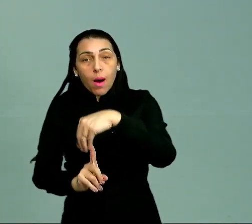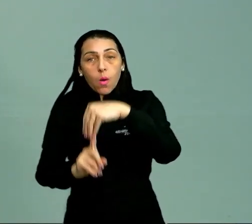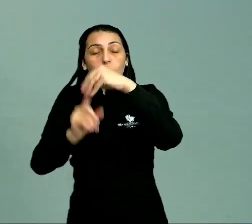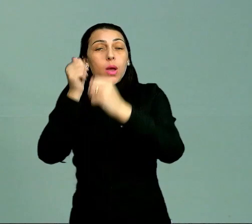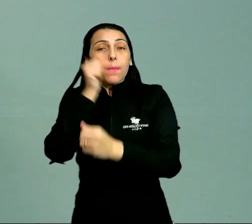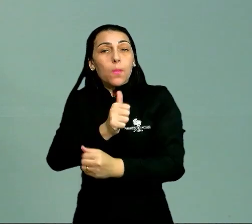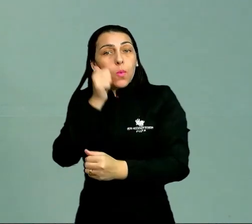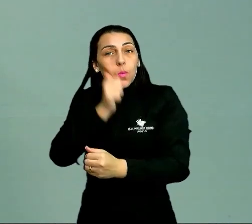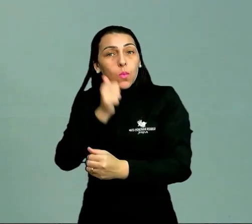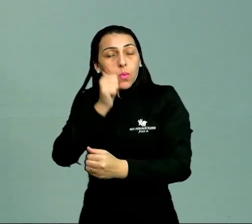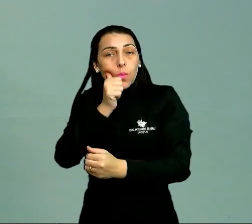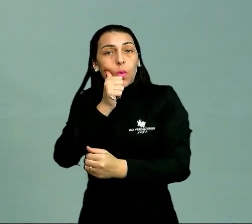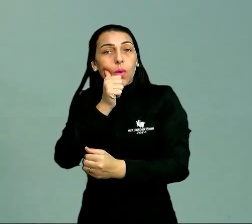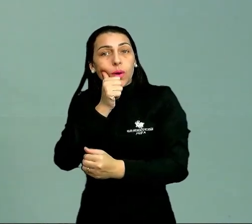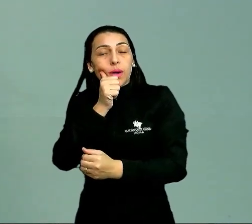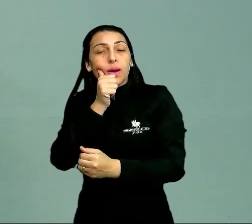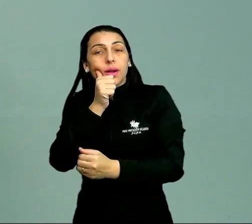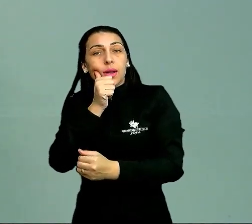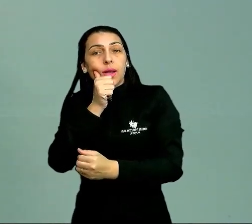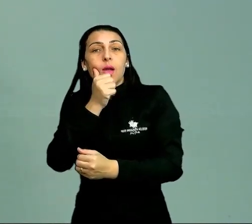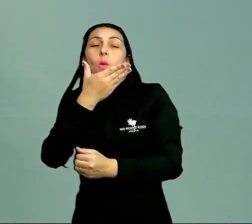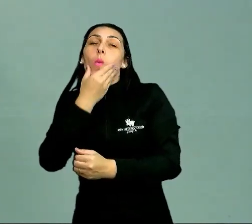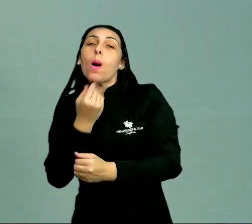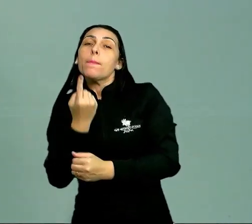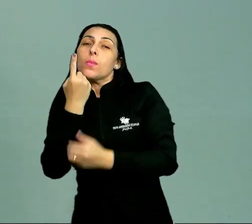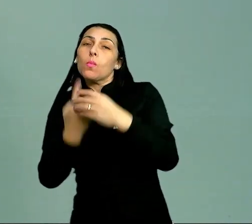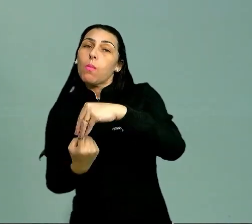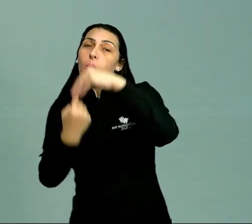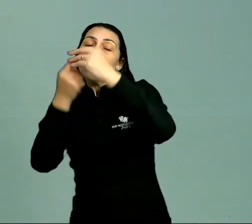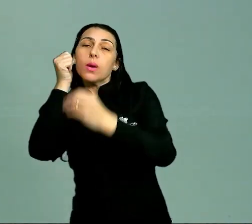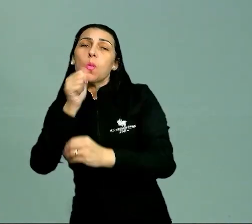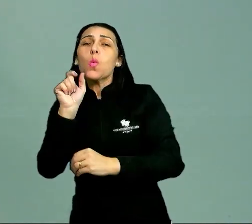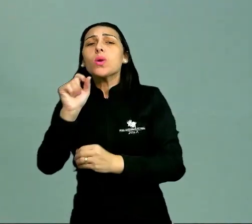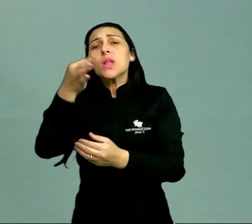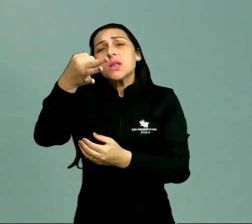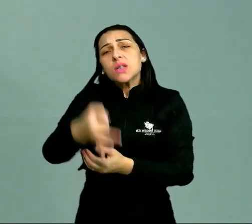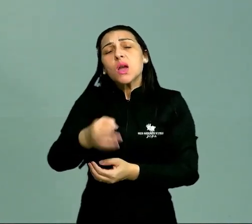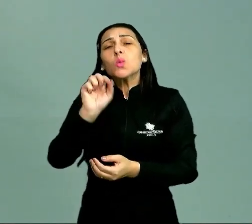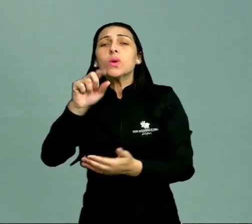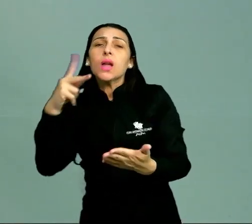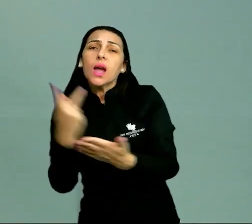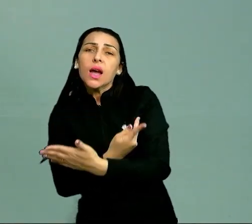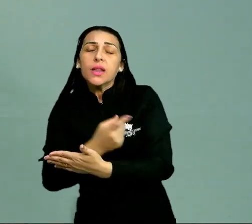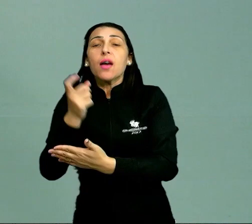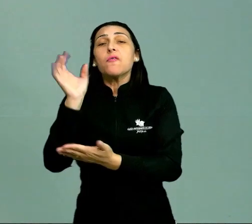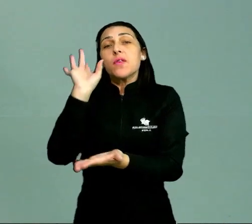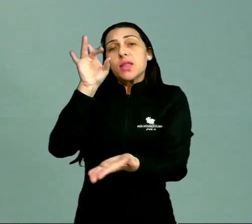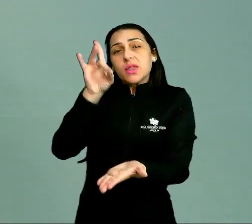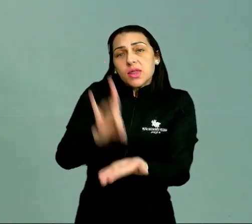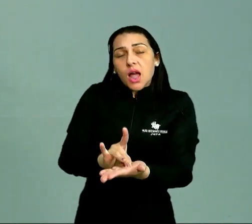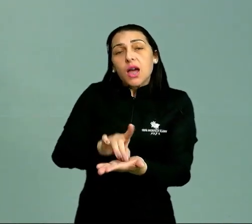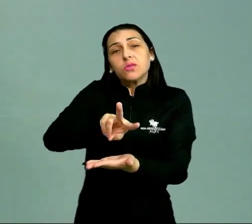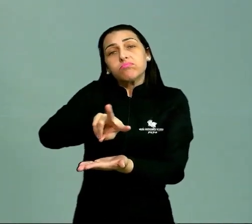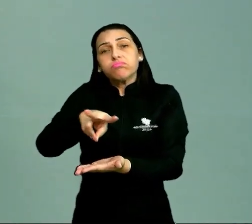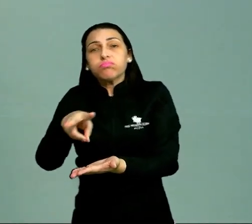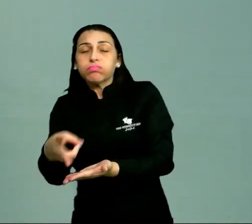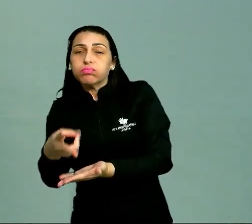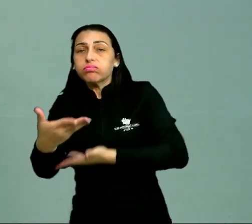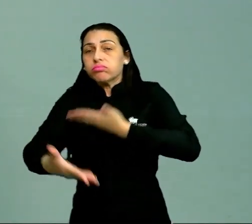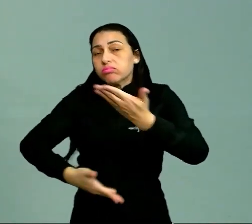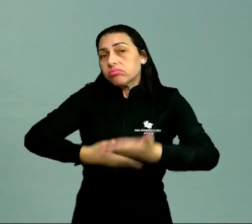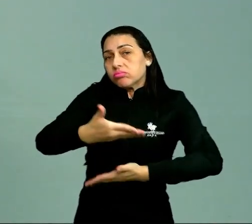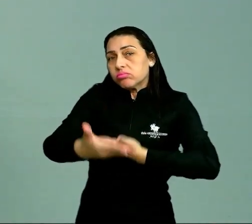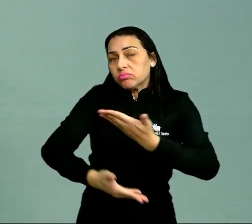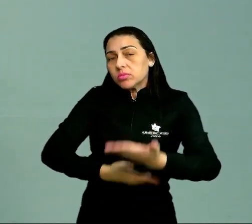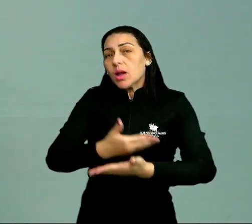a mulher com um único homem. Mas o que está certo e o que está errado? A verdade é uma versão das coisas entre